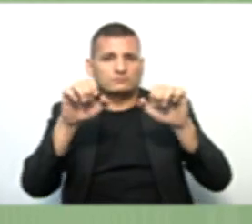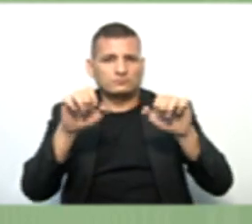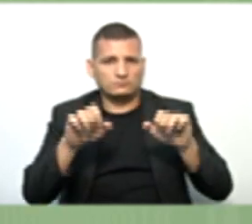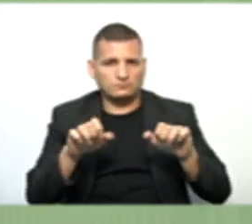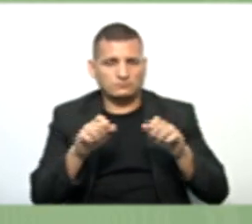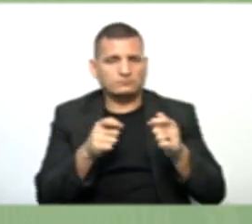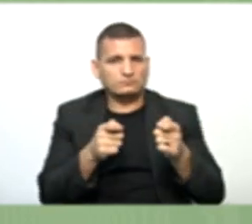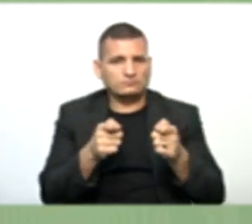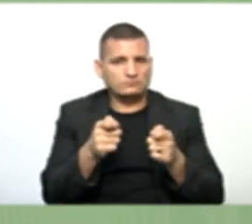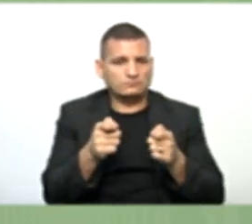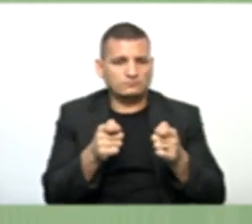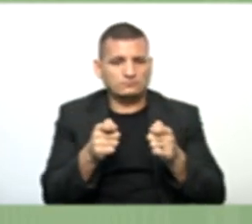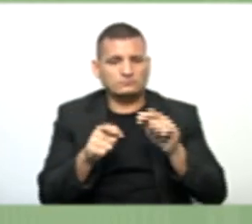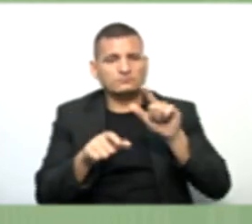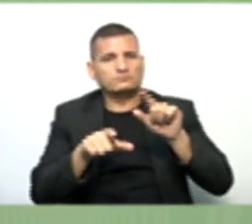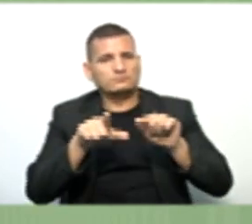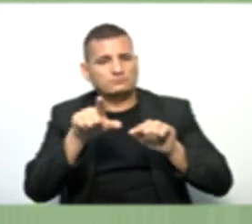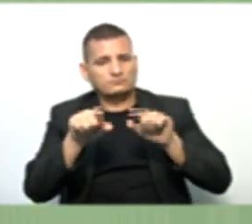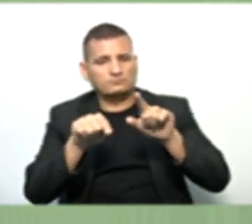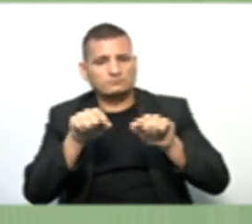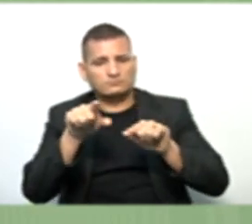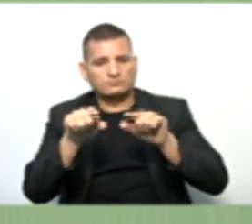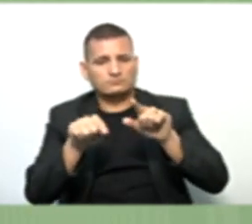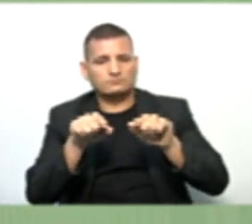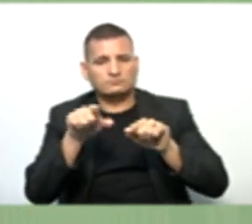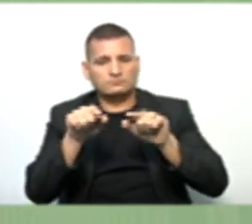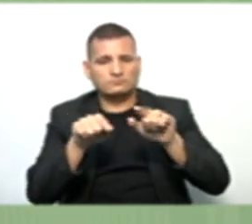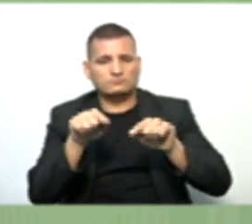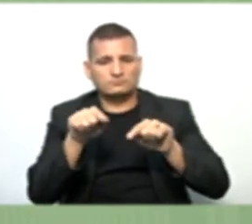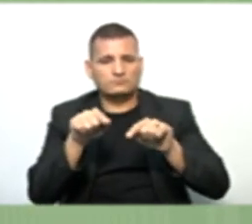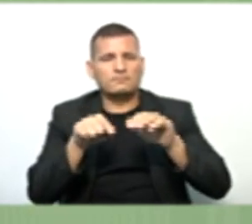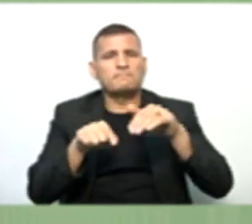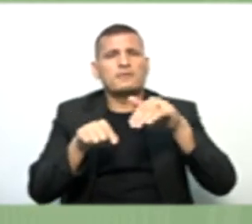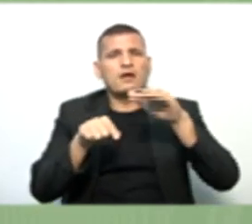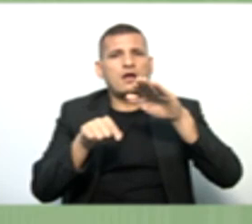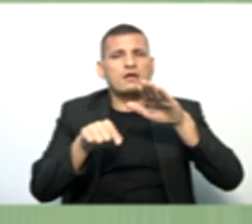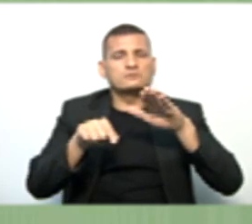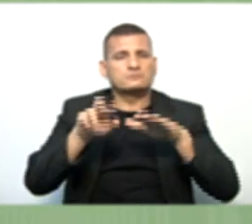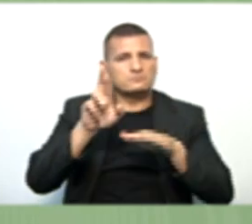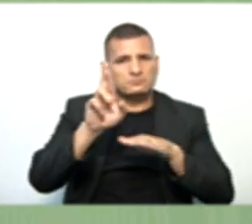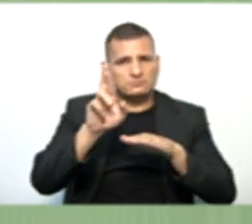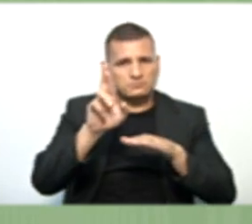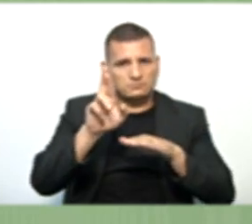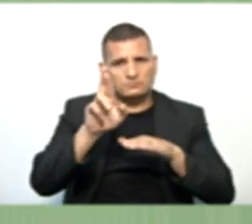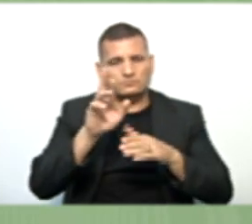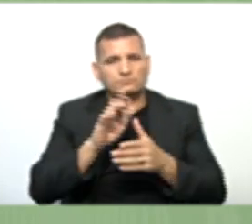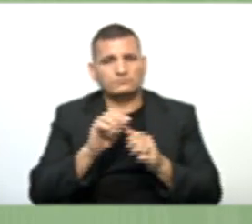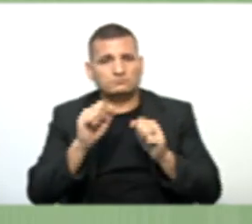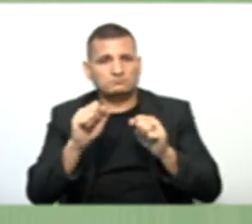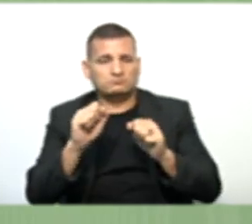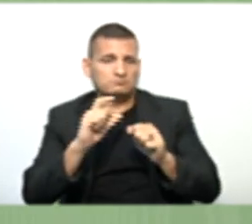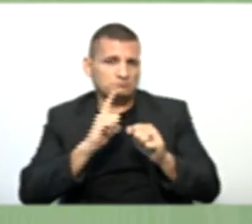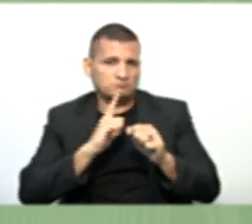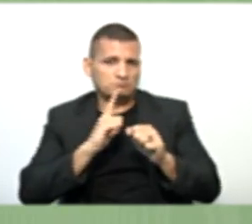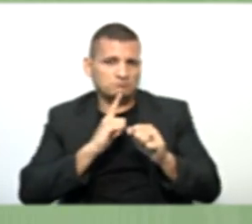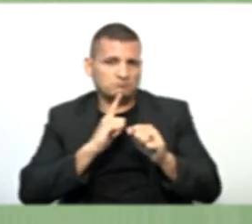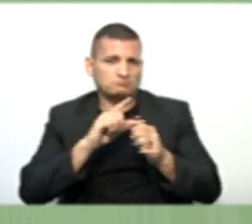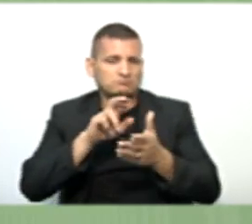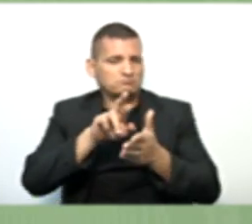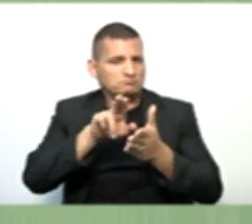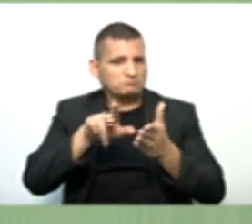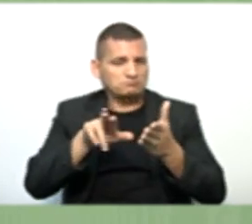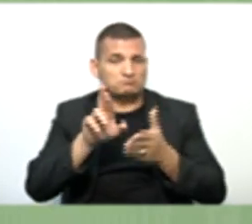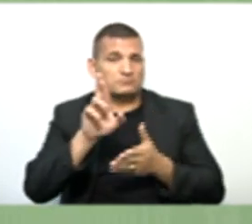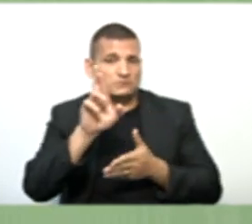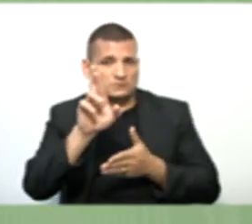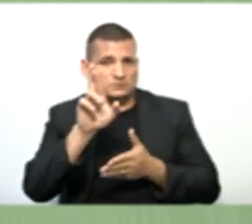seleção com mais cláusulas, não somente duas, né? Então, nós podemos ter mais de uma condição sendo testada